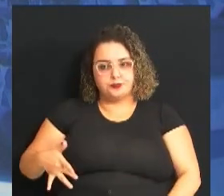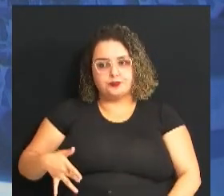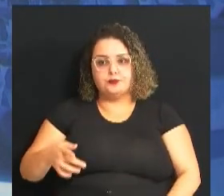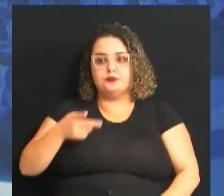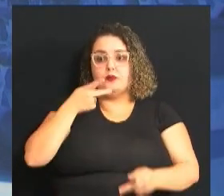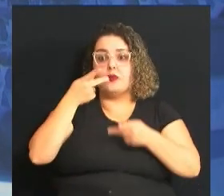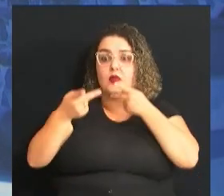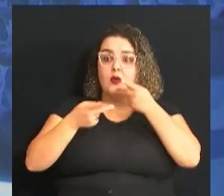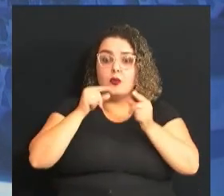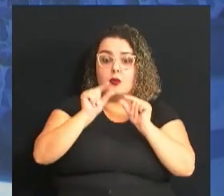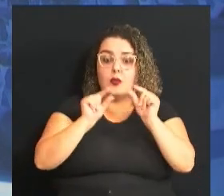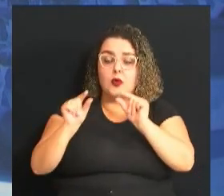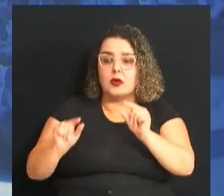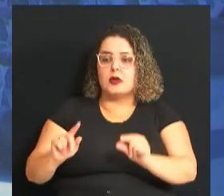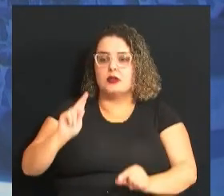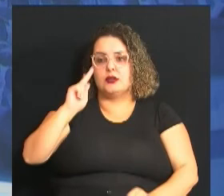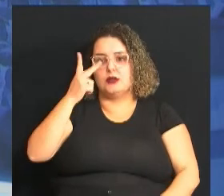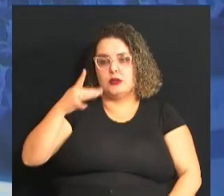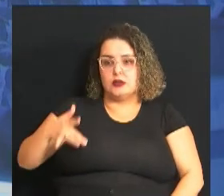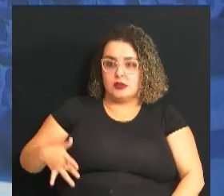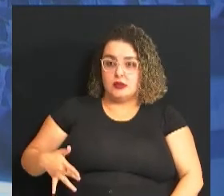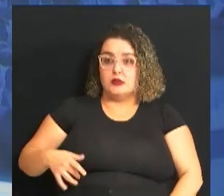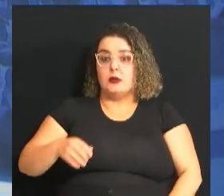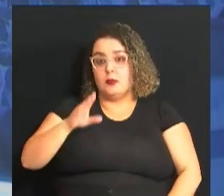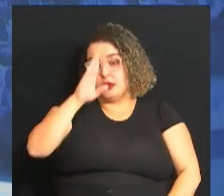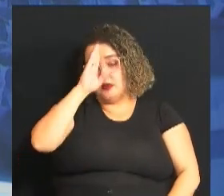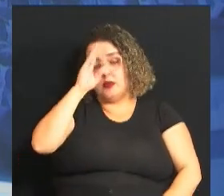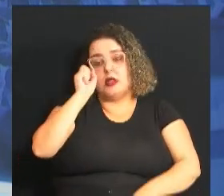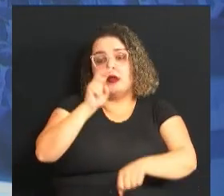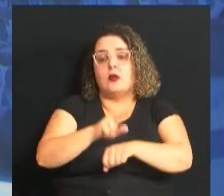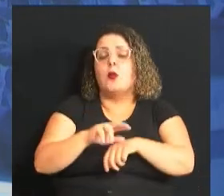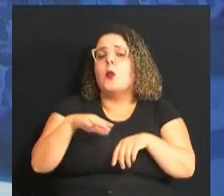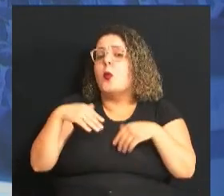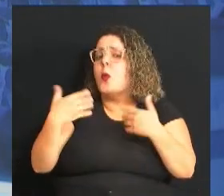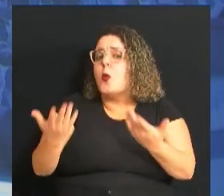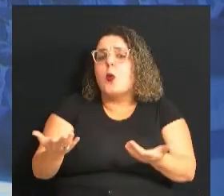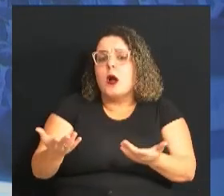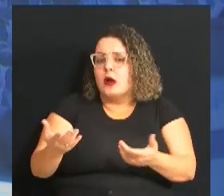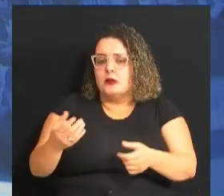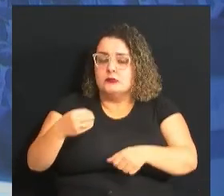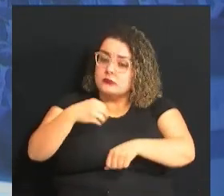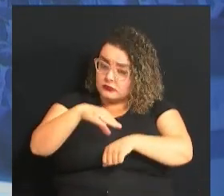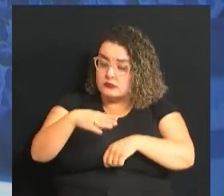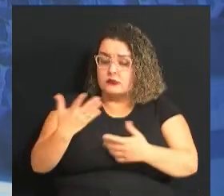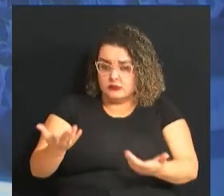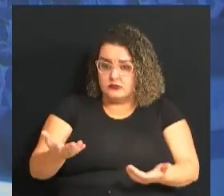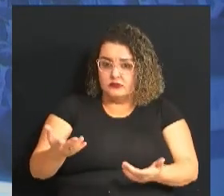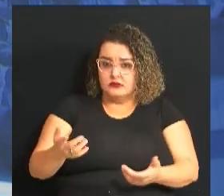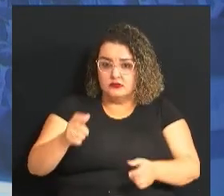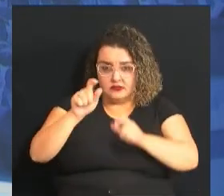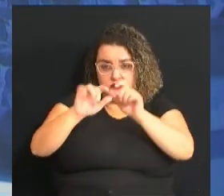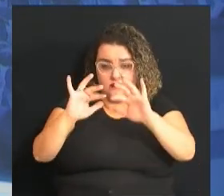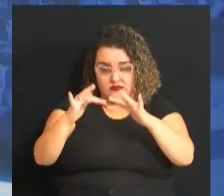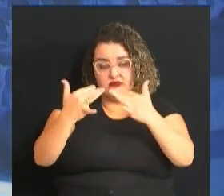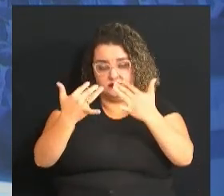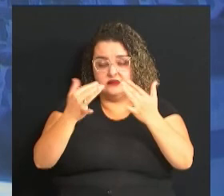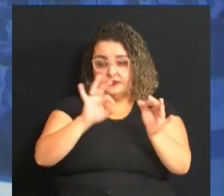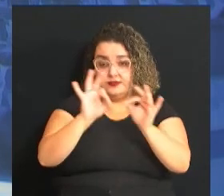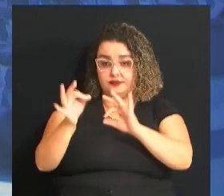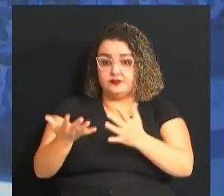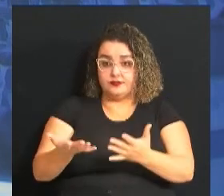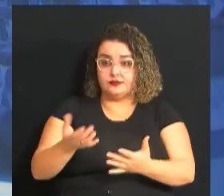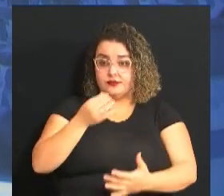todas as hepatites e principalmente das virais, né? Qual que é a dica que o senhor deixa aqui para quem está assistindo a gente e evitar